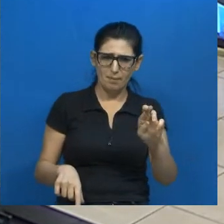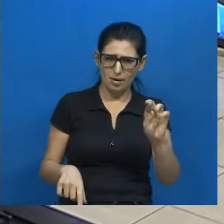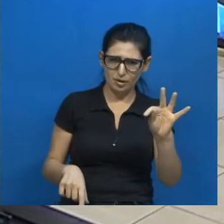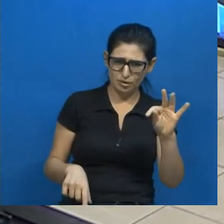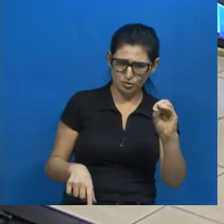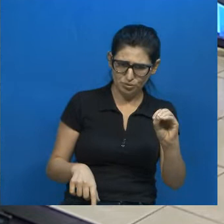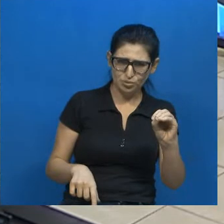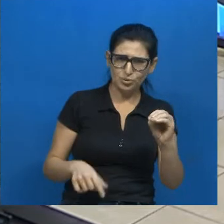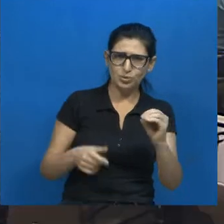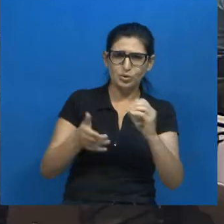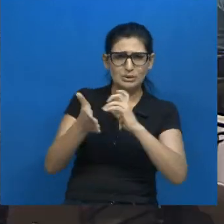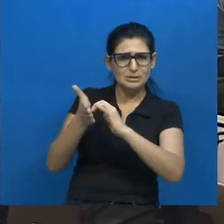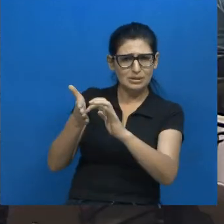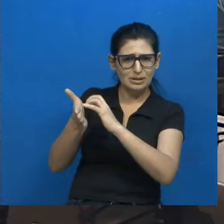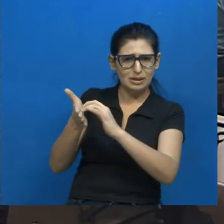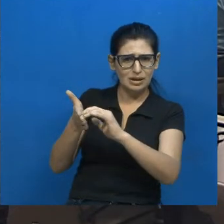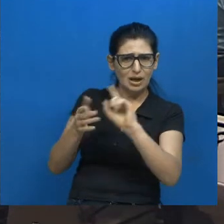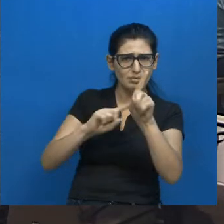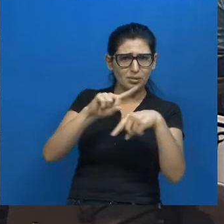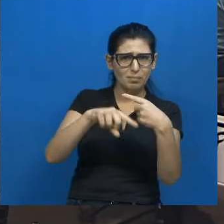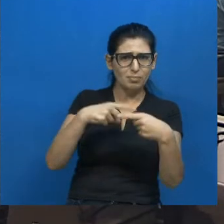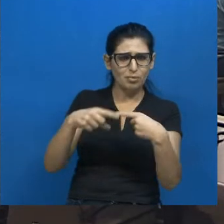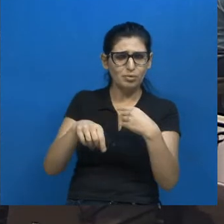o secretário. Nós fazemos